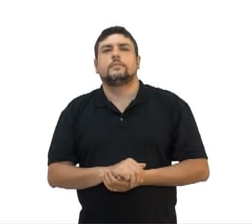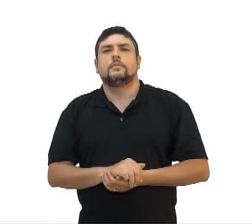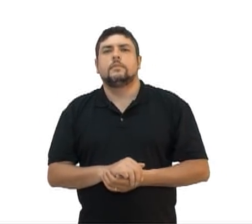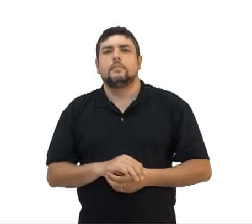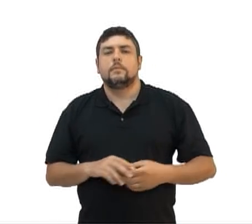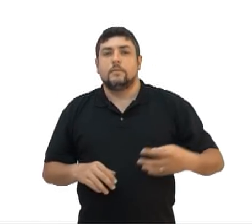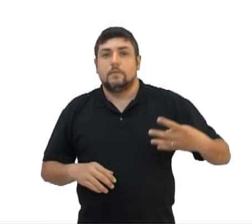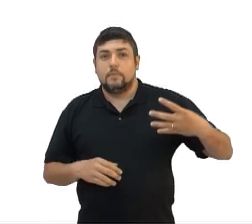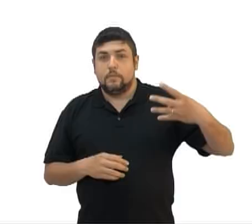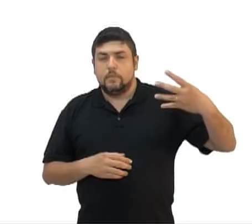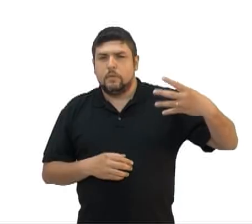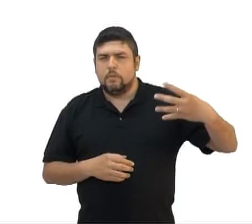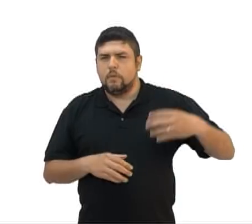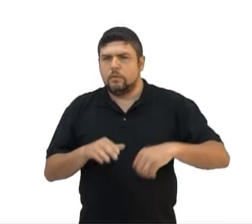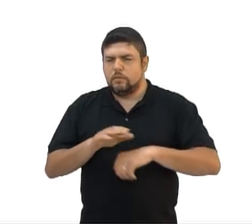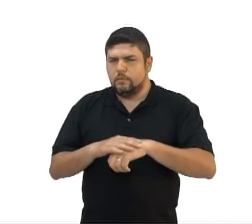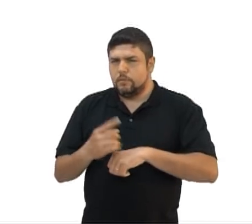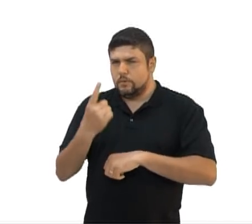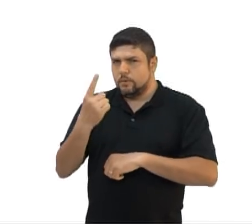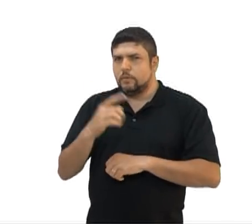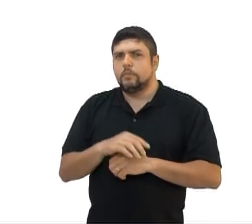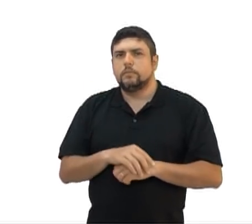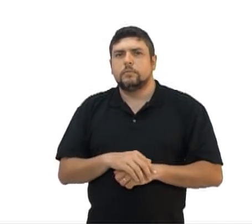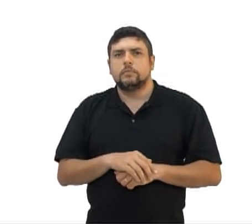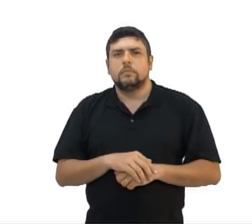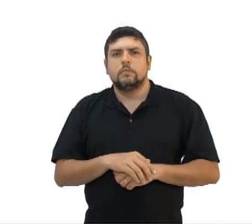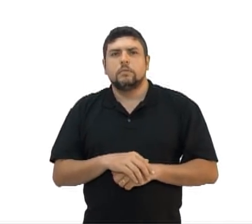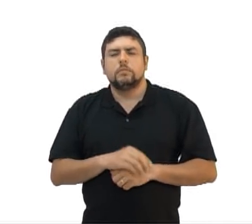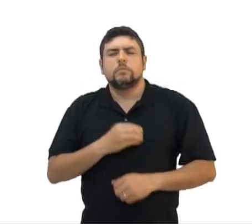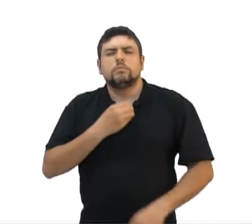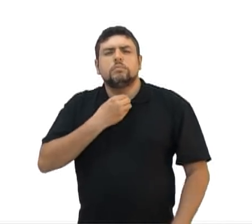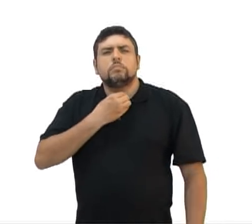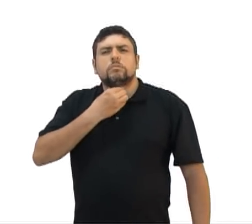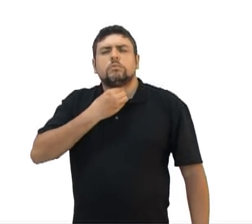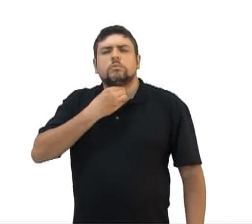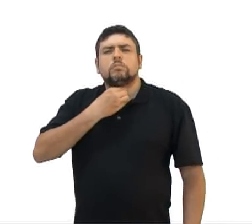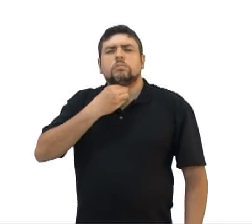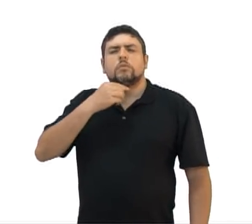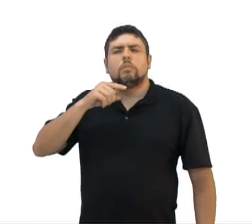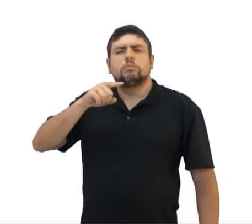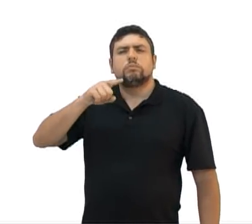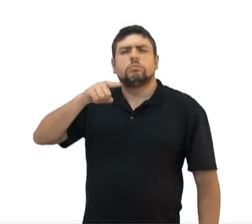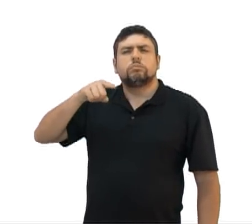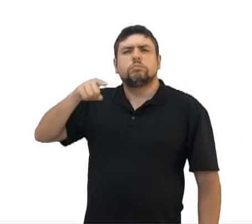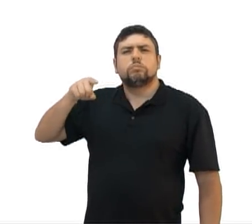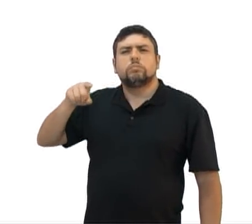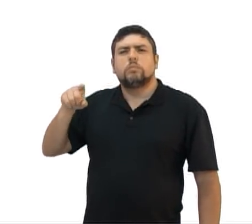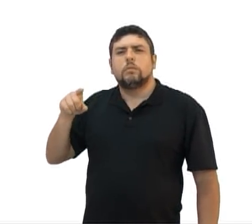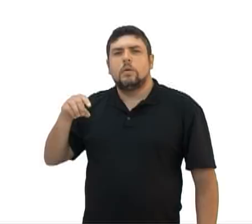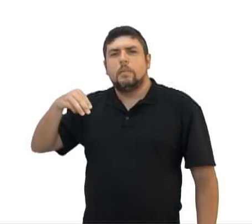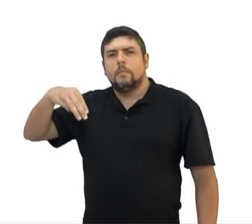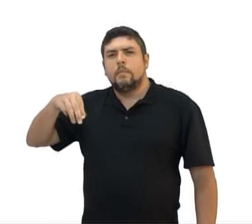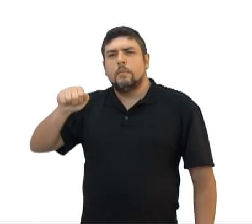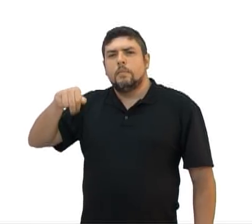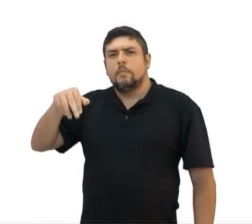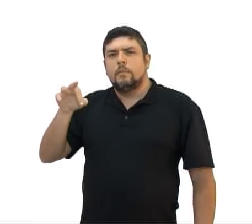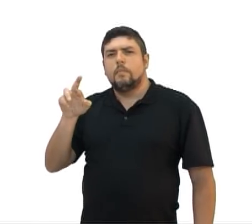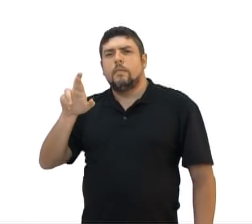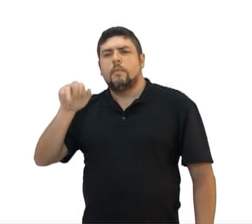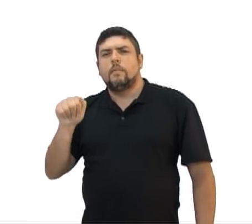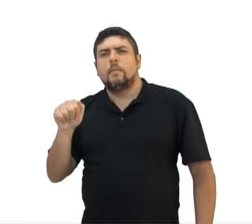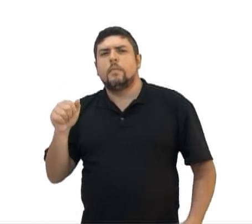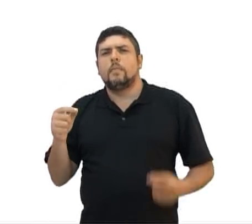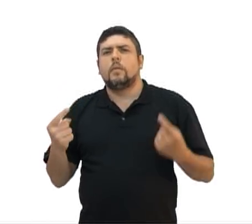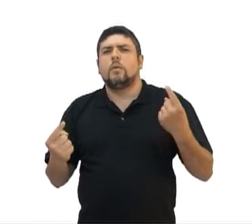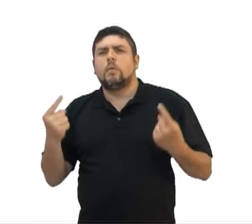mais um quiz. Considerado um som primordial, mantra utilizado nas vocalizações e nas